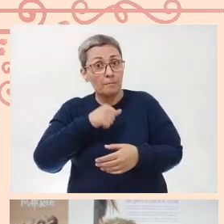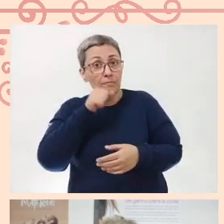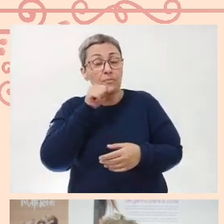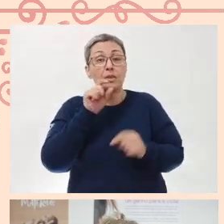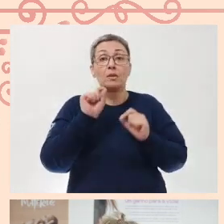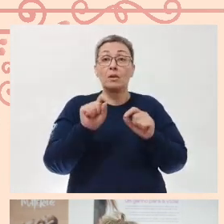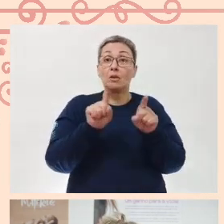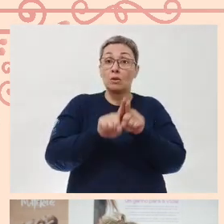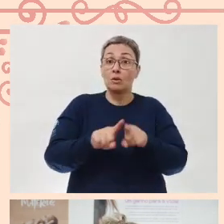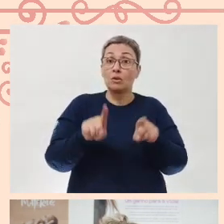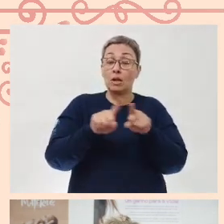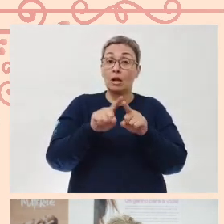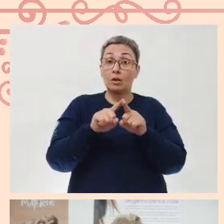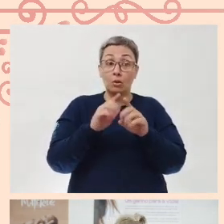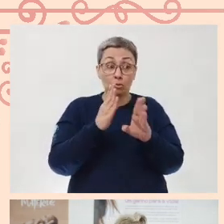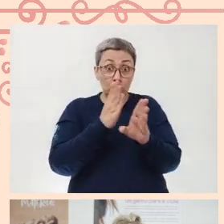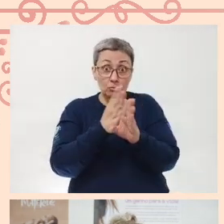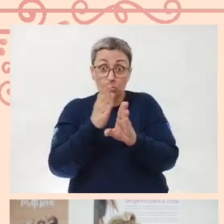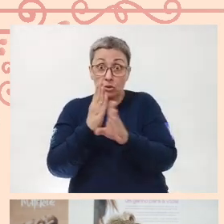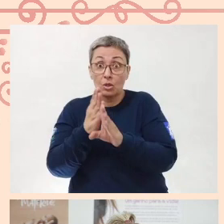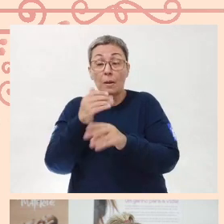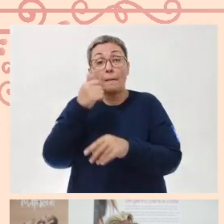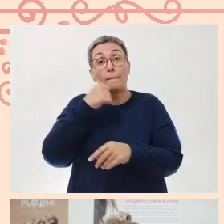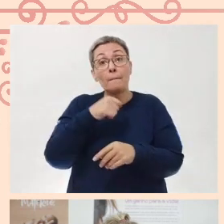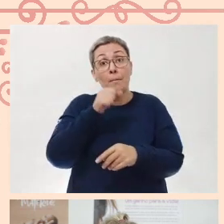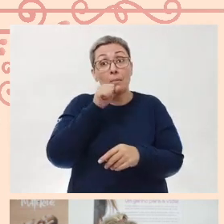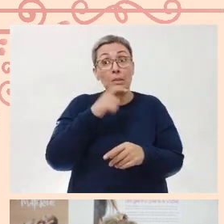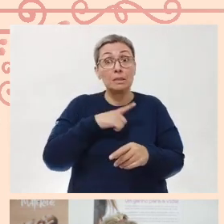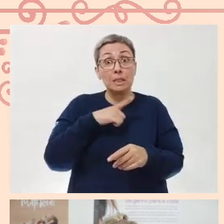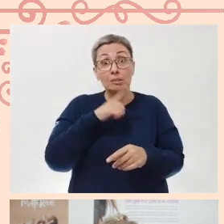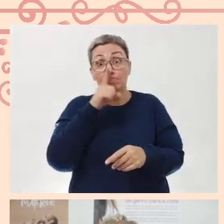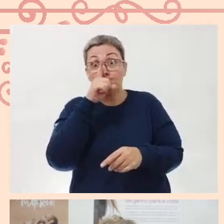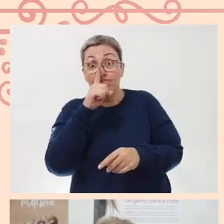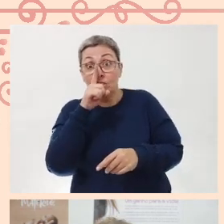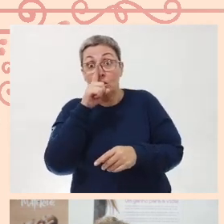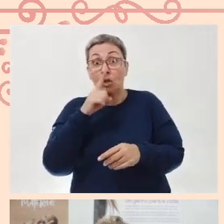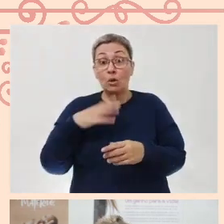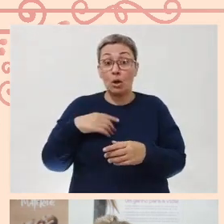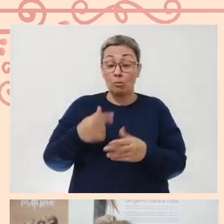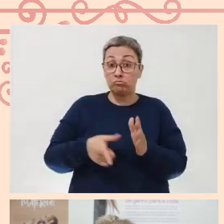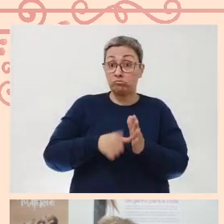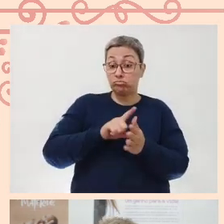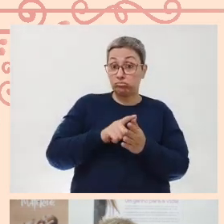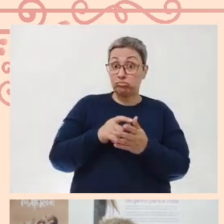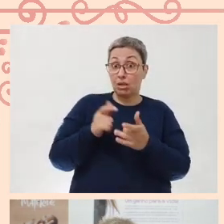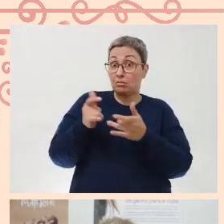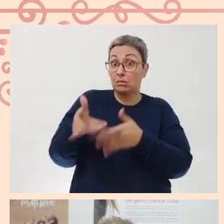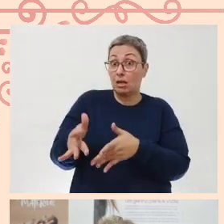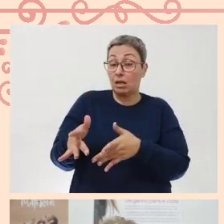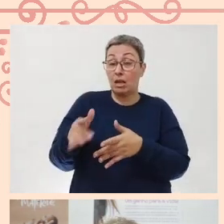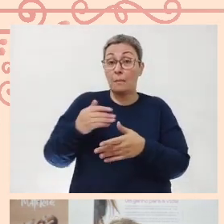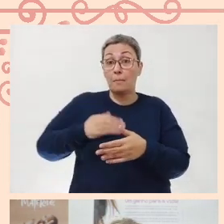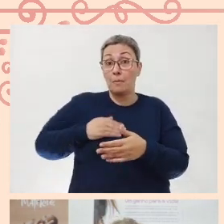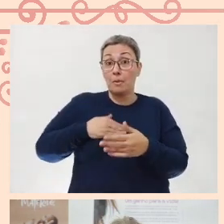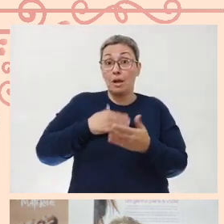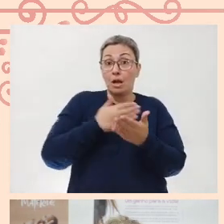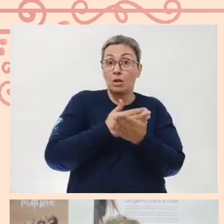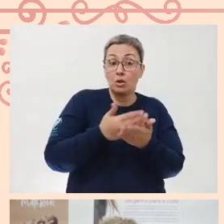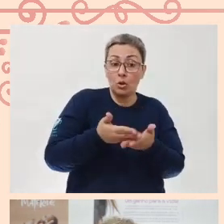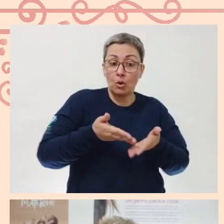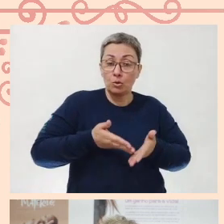o aleitamento materno e também identificarmos aquela mãe que tem algum risco de desmame precoce,